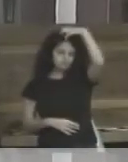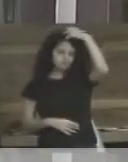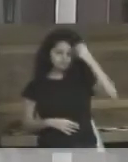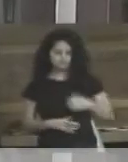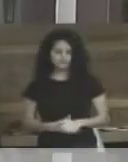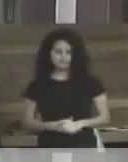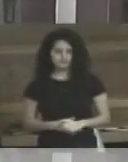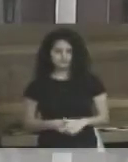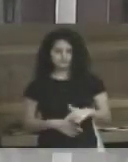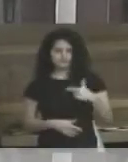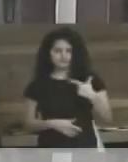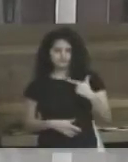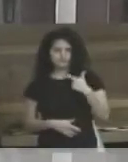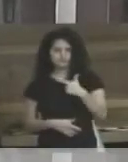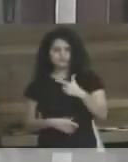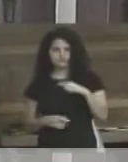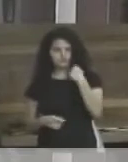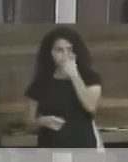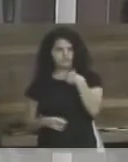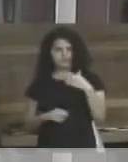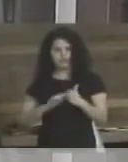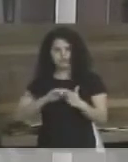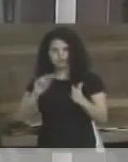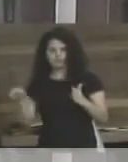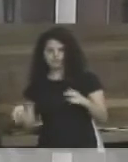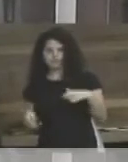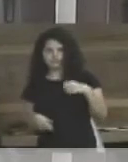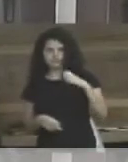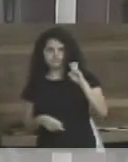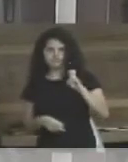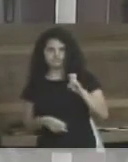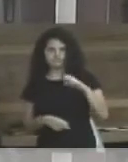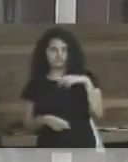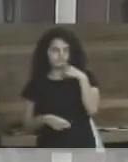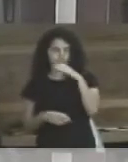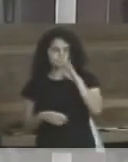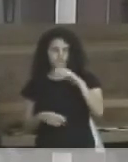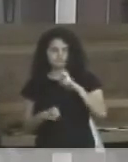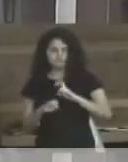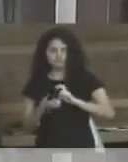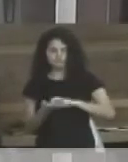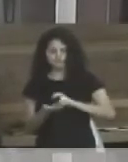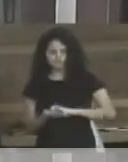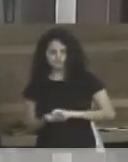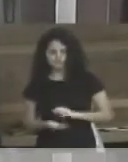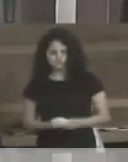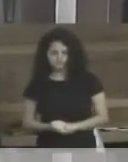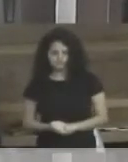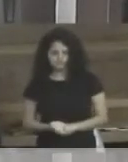as 5, 6 horas da manhã, ou o horário que achar pertinente. Porque o que acontece?